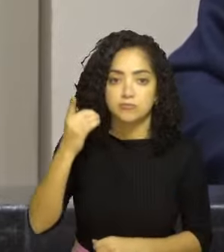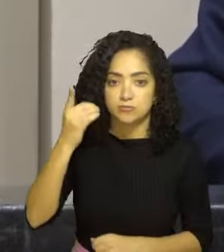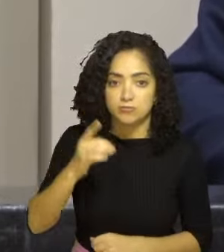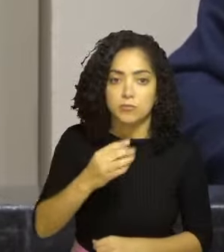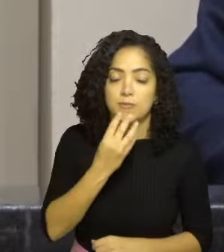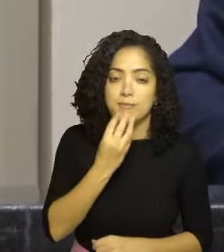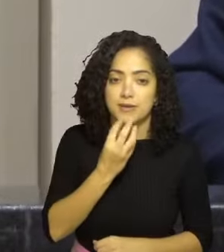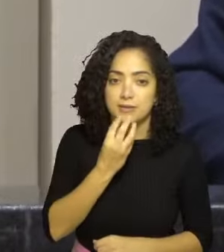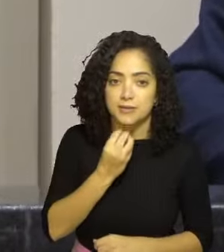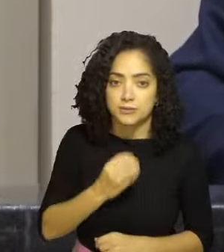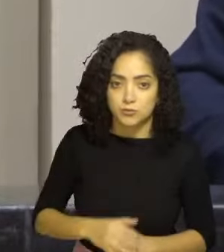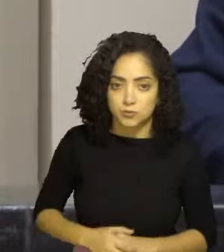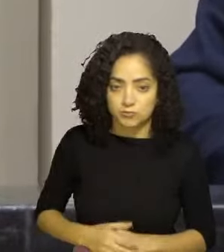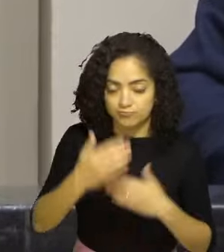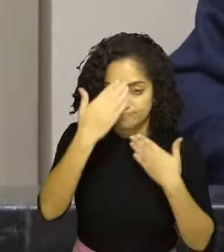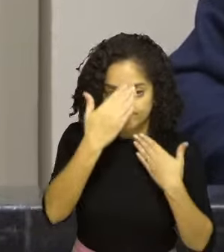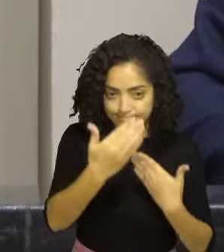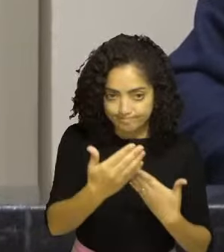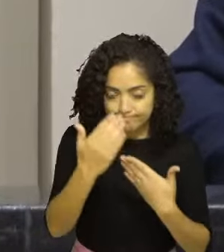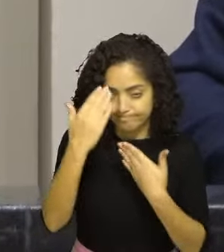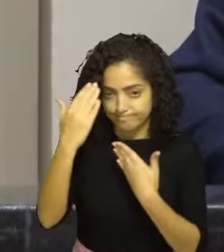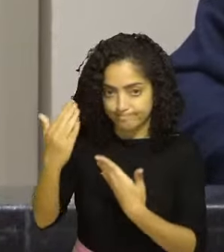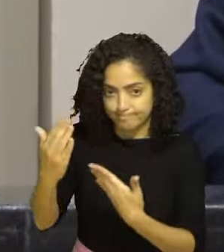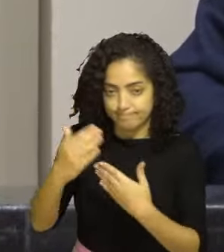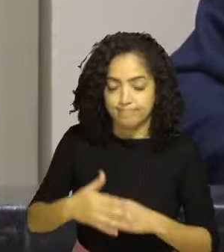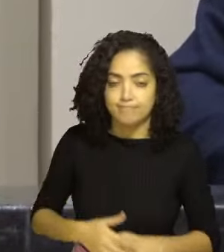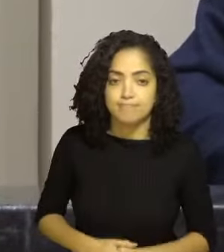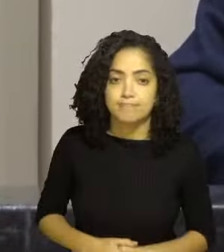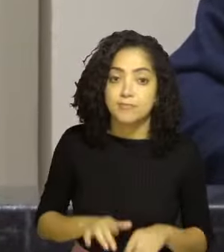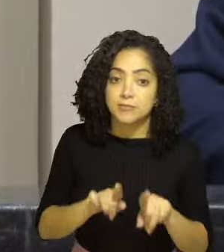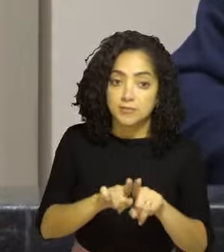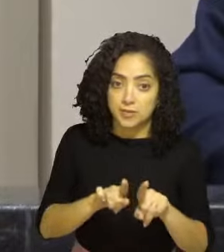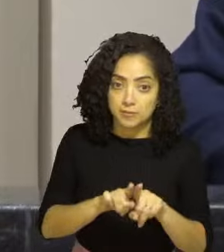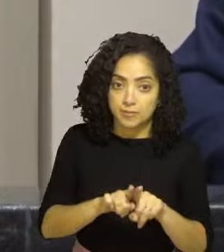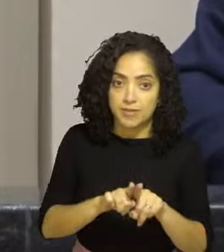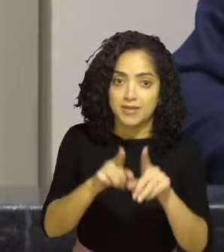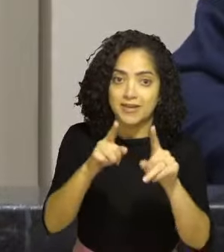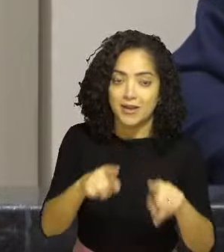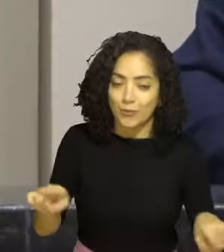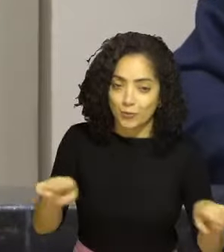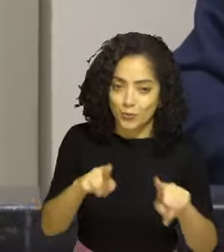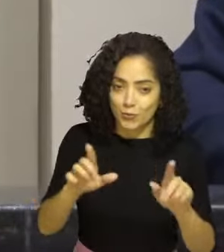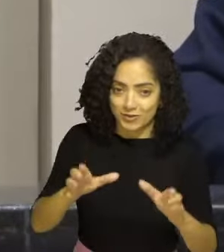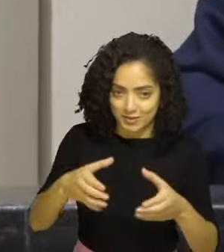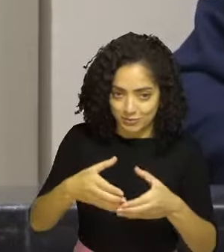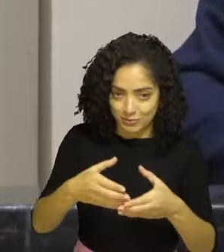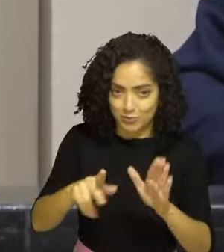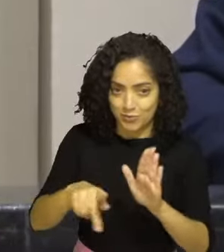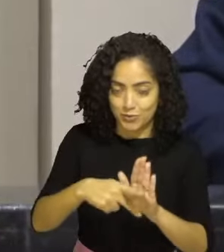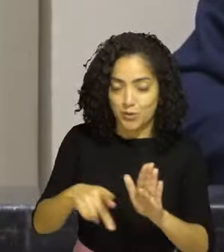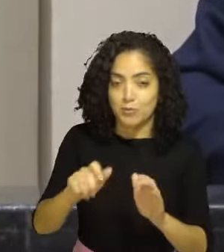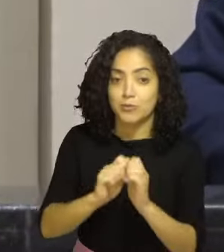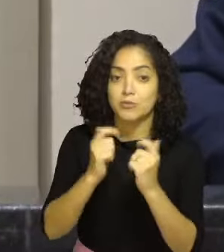Marquito. Nossos agradecimentos. Agradecimentos também ao coral da Assembleia, que nos